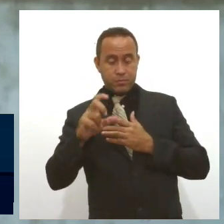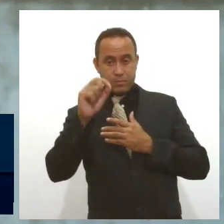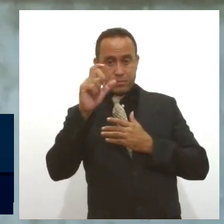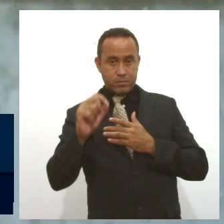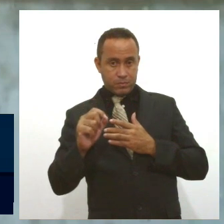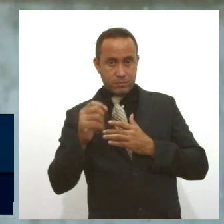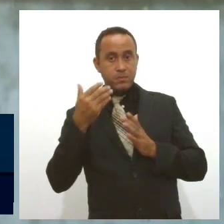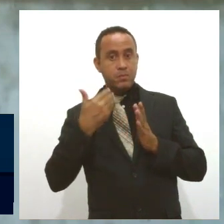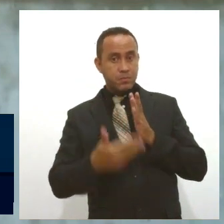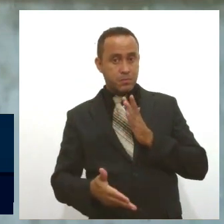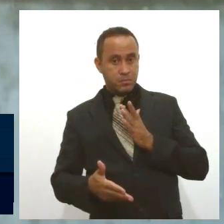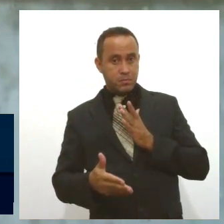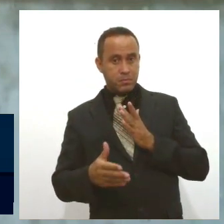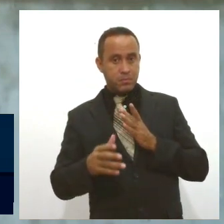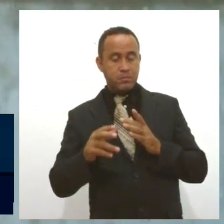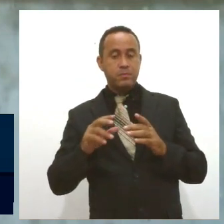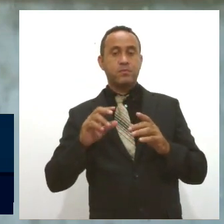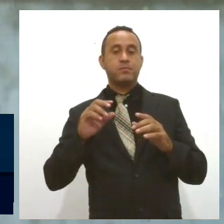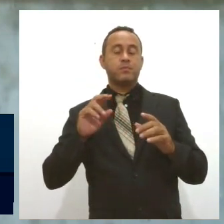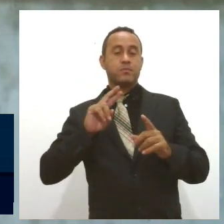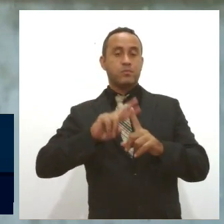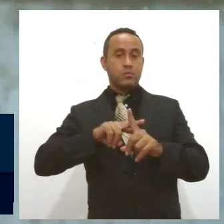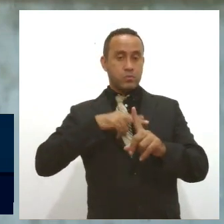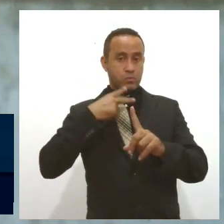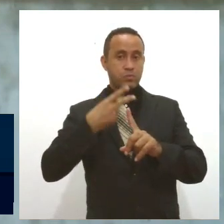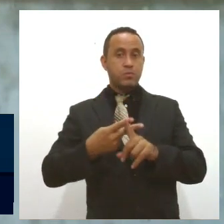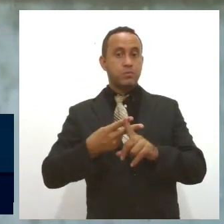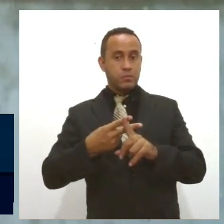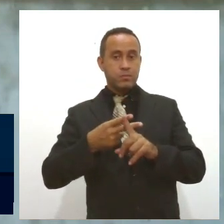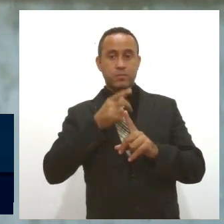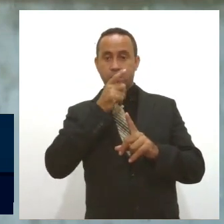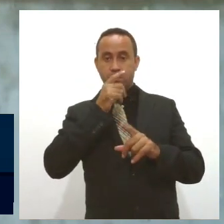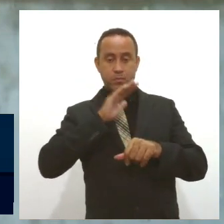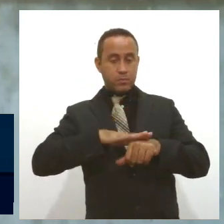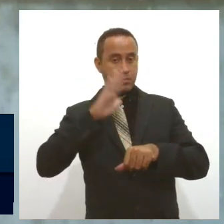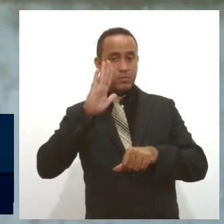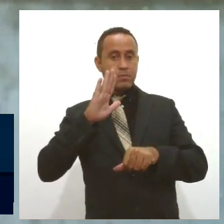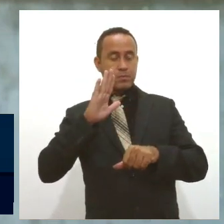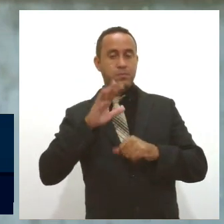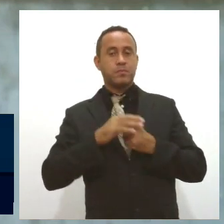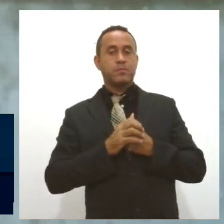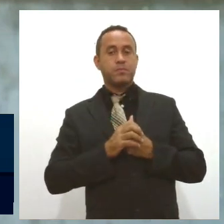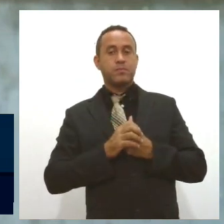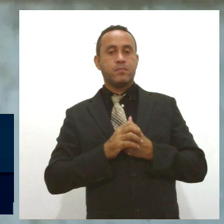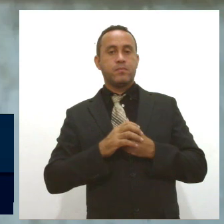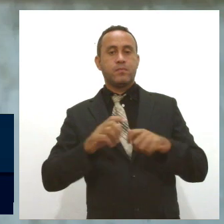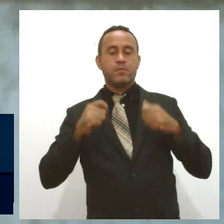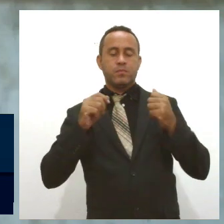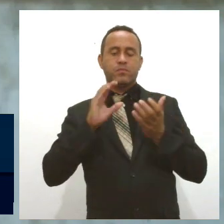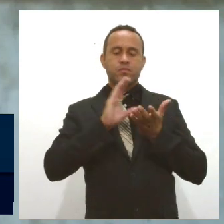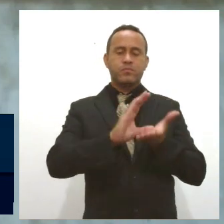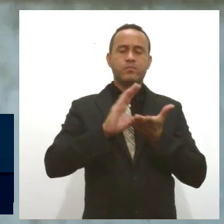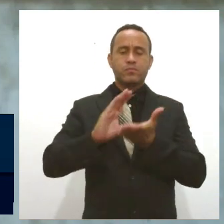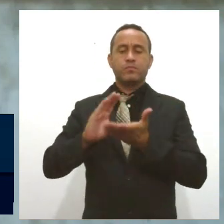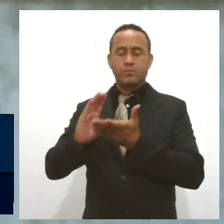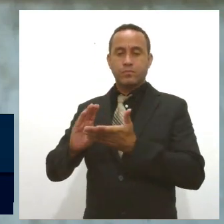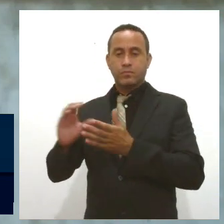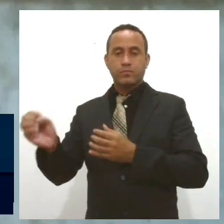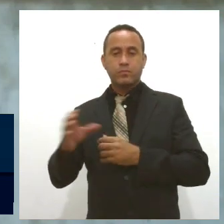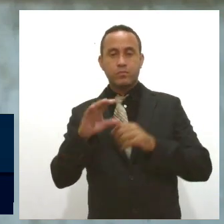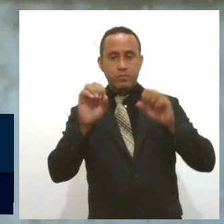25%, você duplica a oferta de água. E você duplica essa oferta de água sem precisar investir em um novo